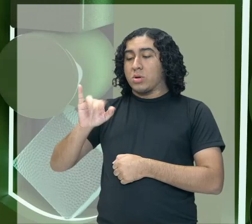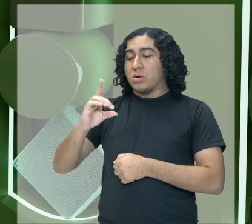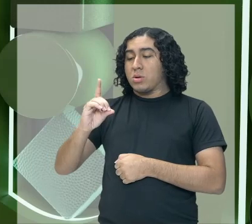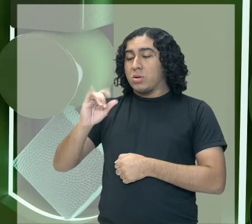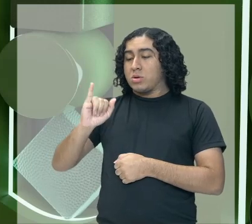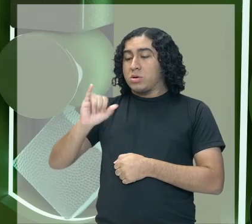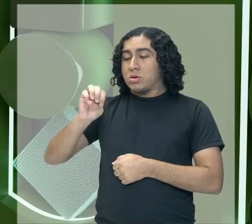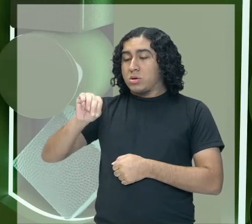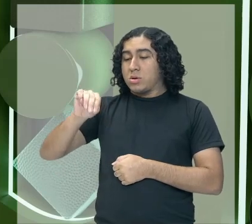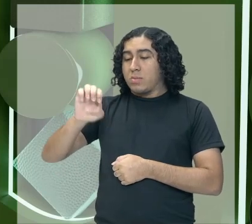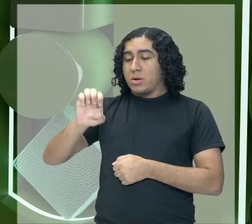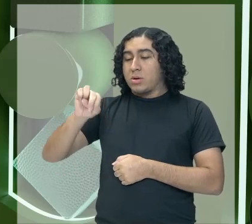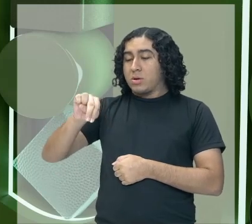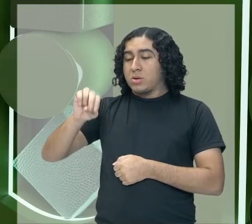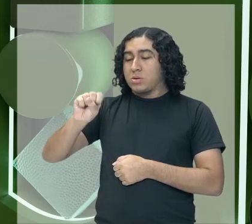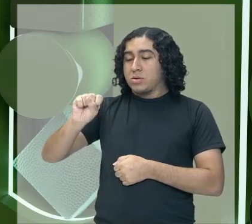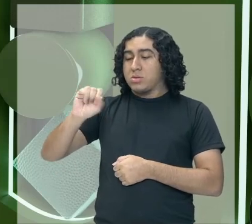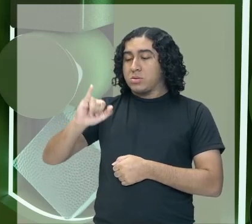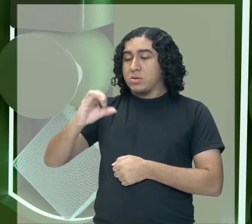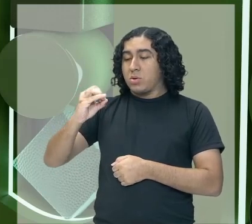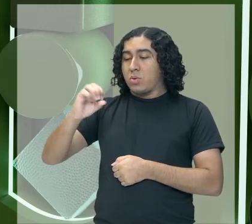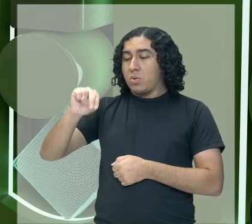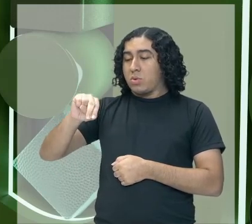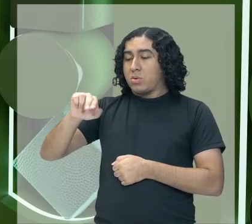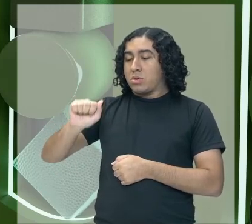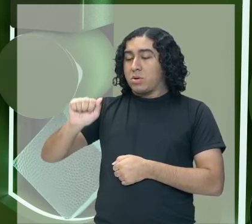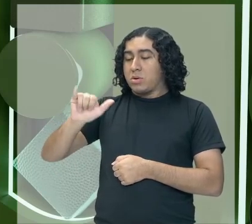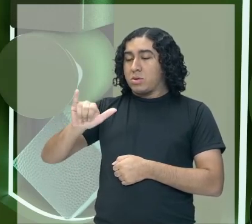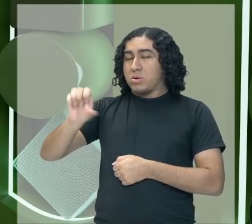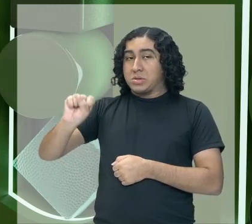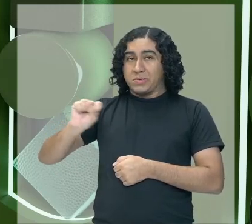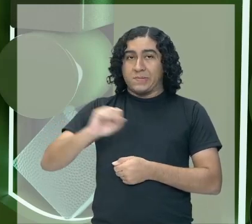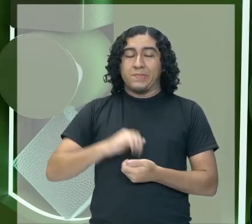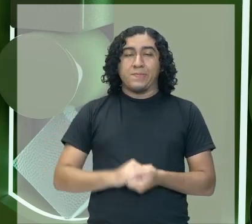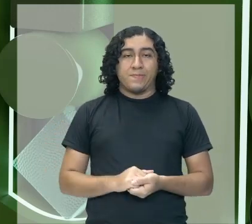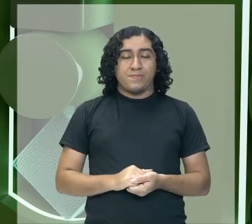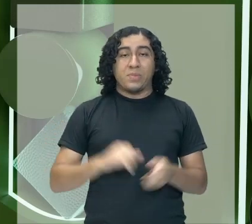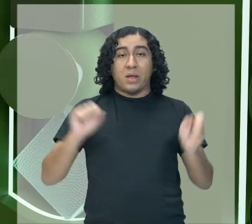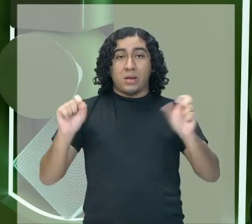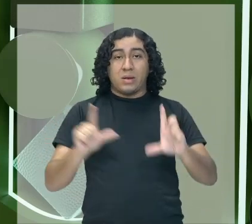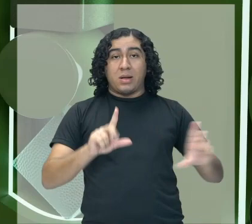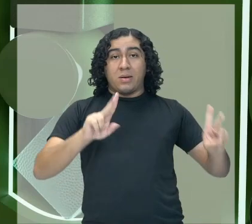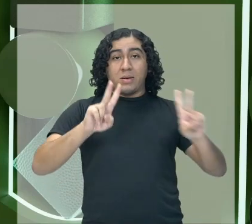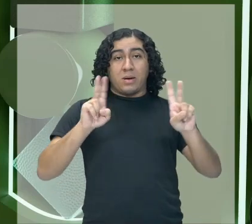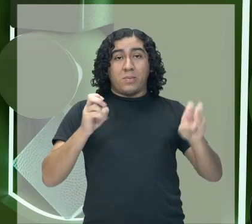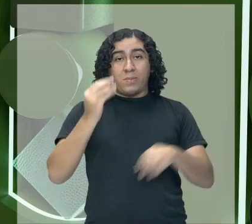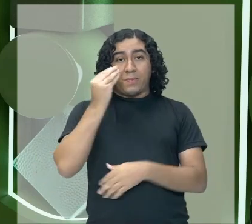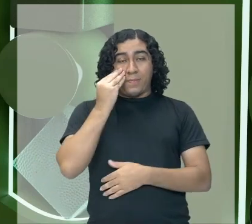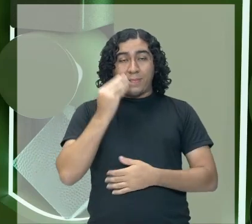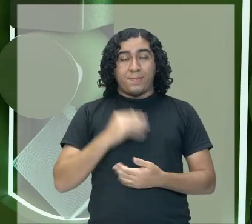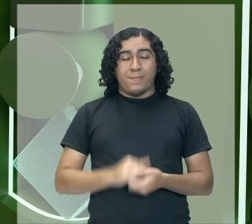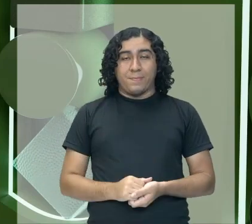você a cartela né que tá falando sobre o assunto